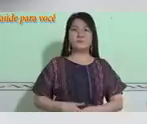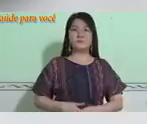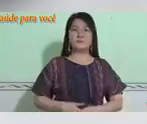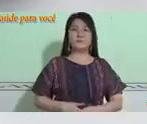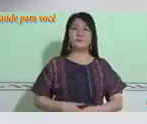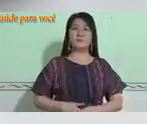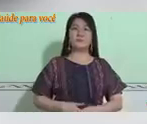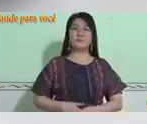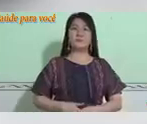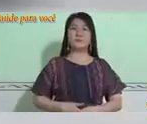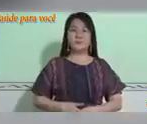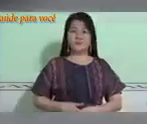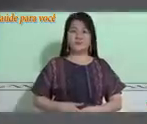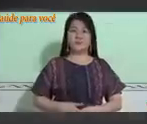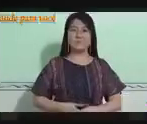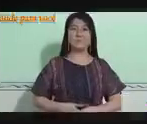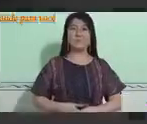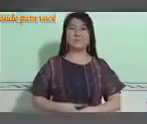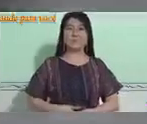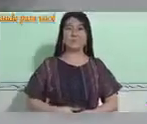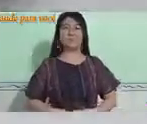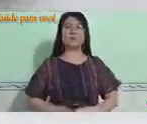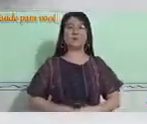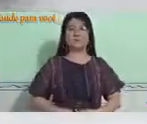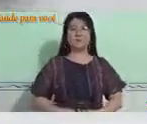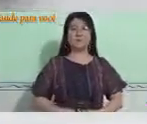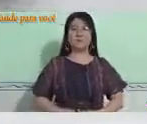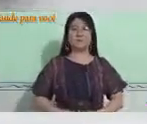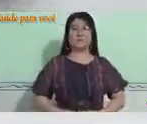DICONAFORMAD, a vitamina B12 injetável.